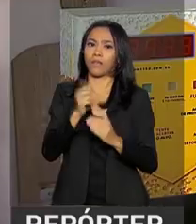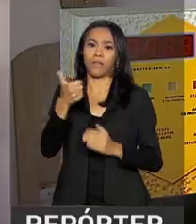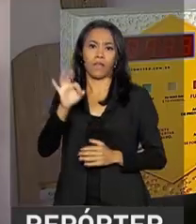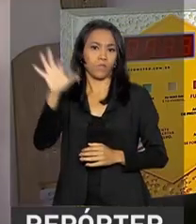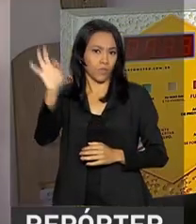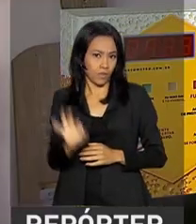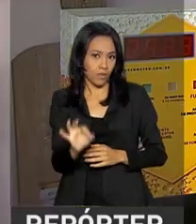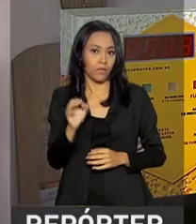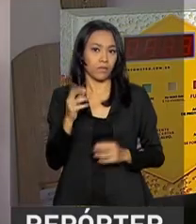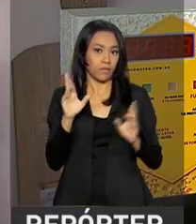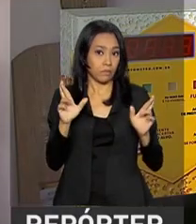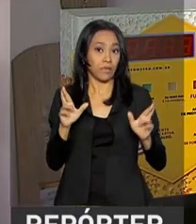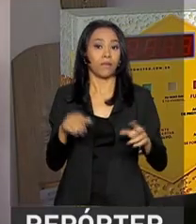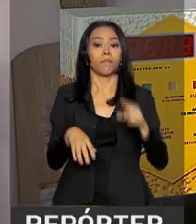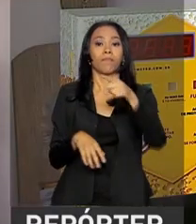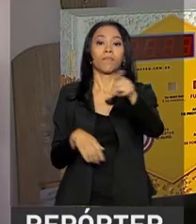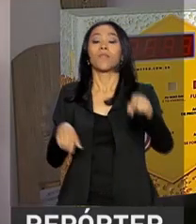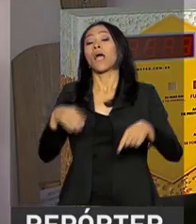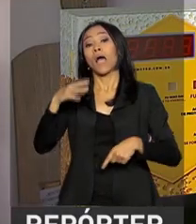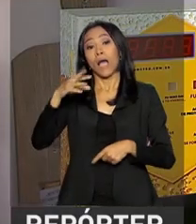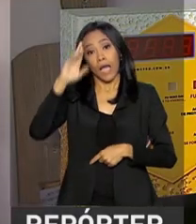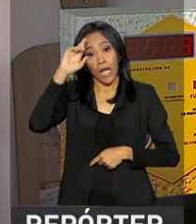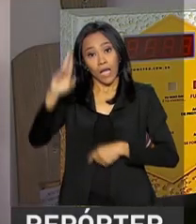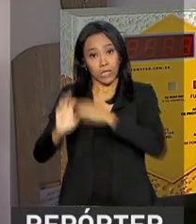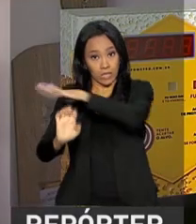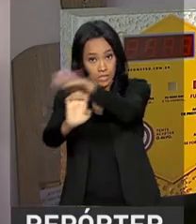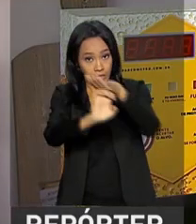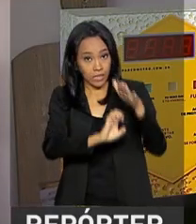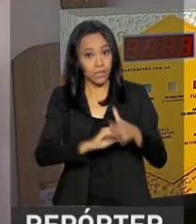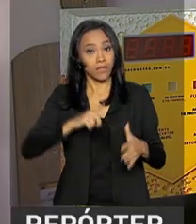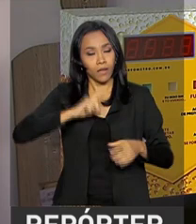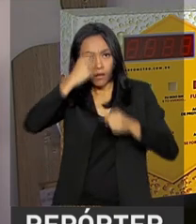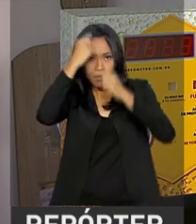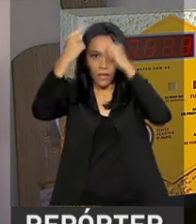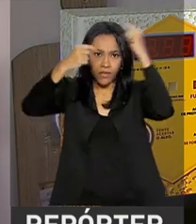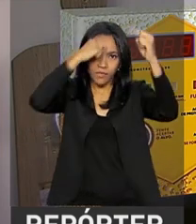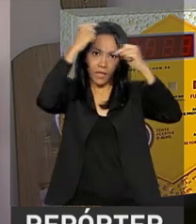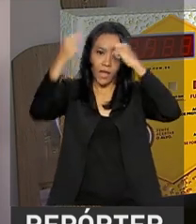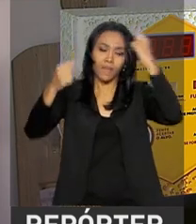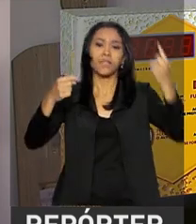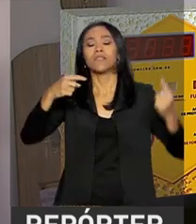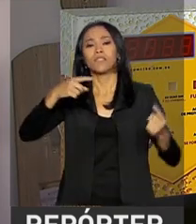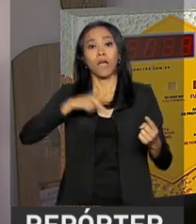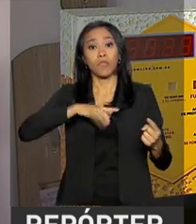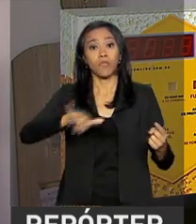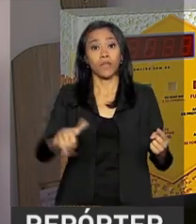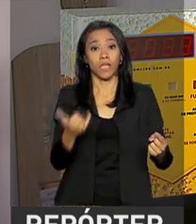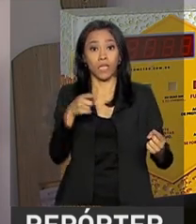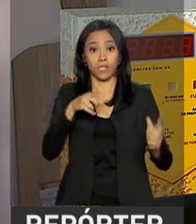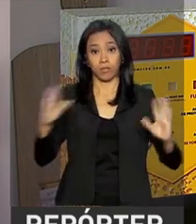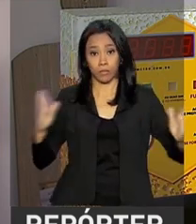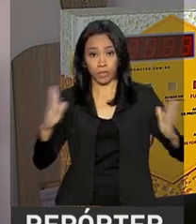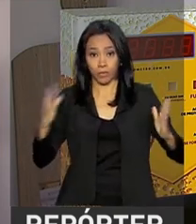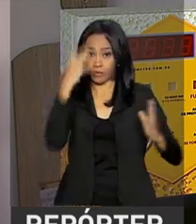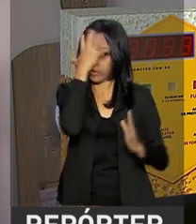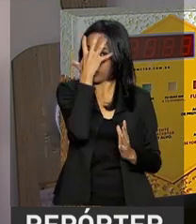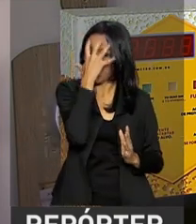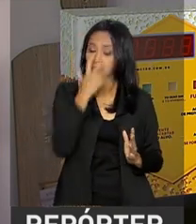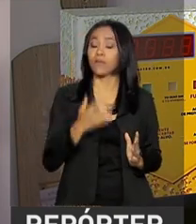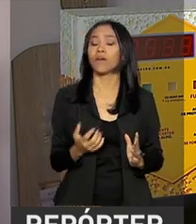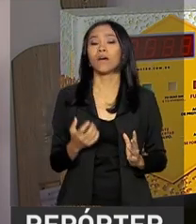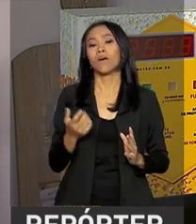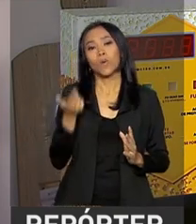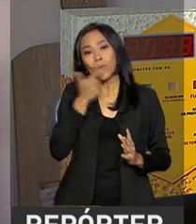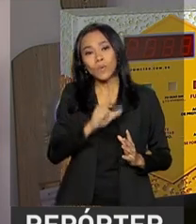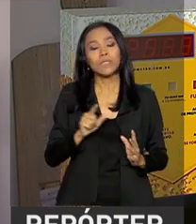nosso empresariado é muito criativo é a gente espera que eles consigam aproveitar esse bando carnaval tem assim a sua